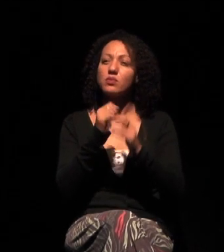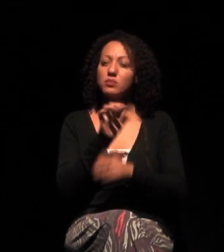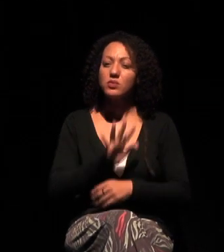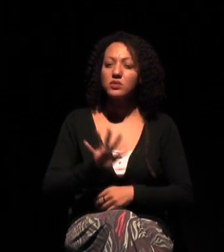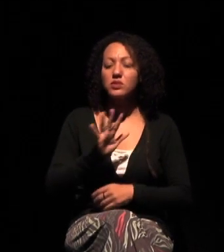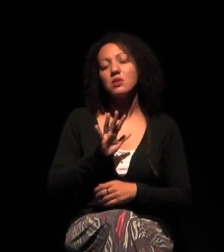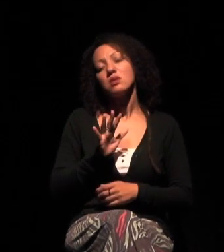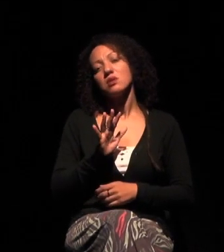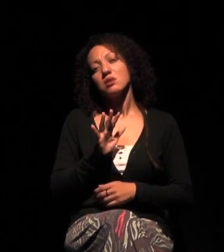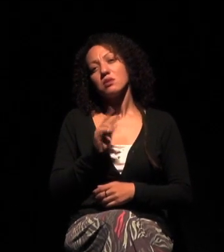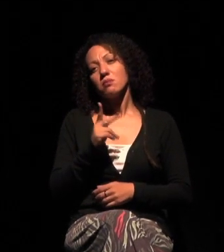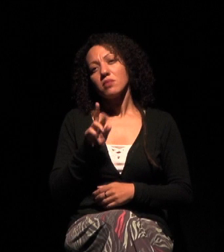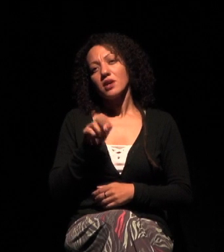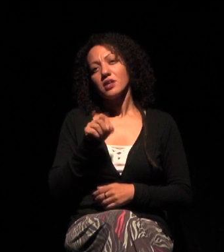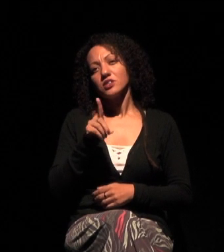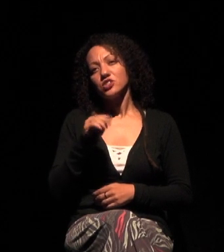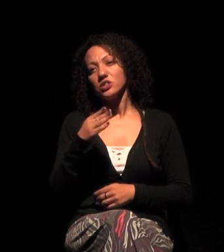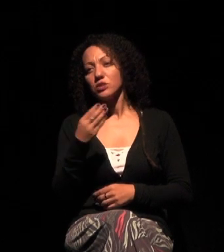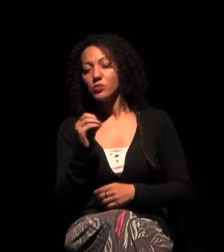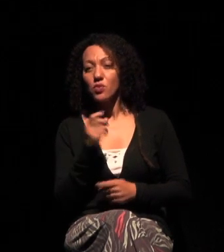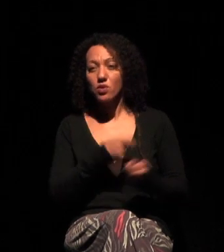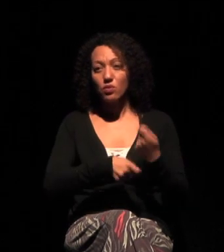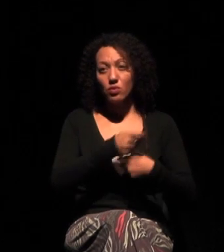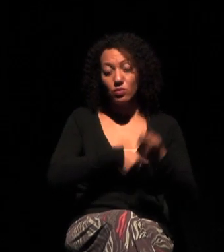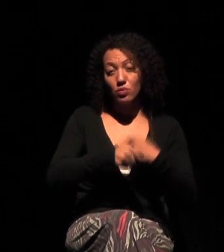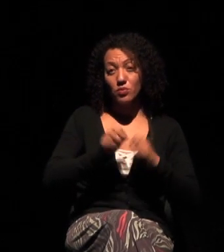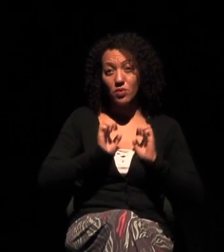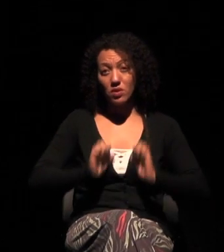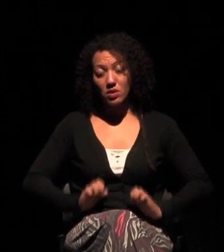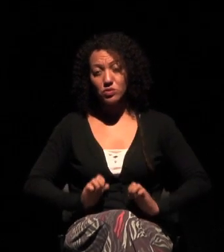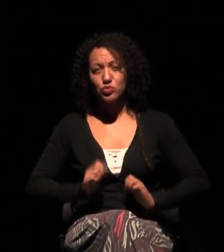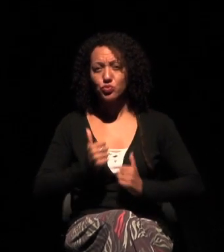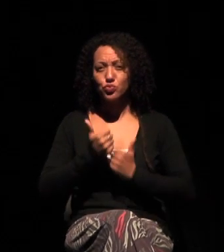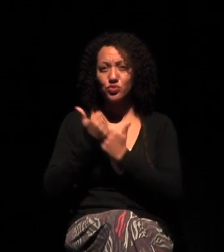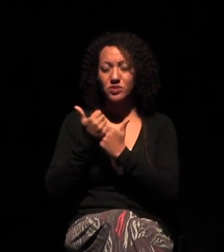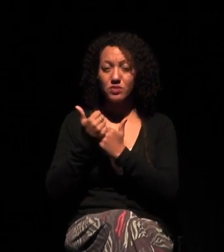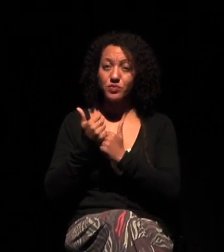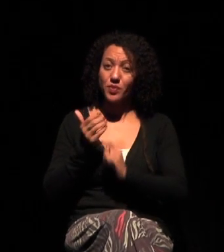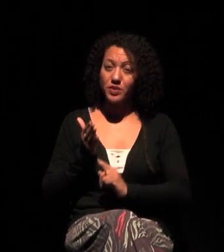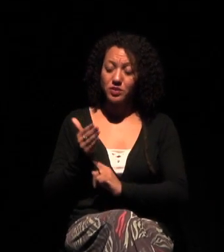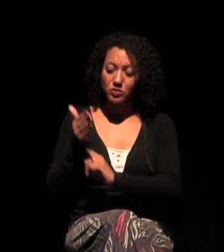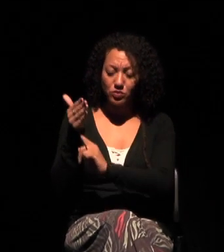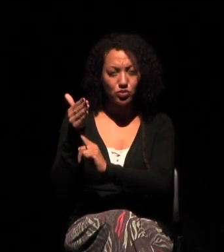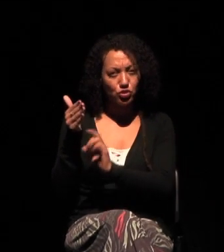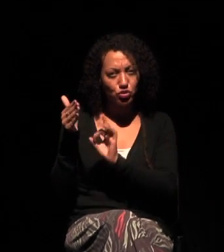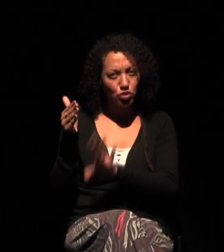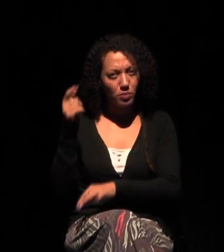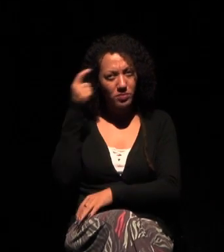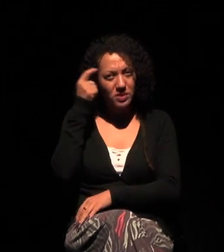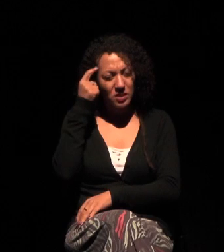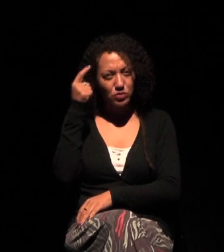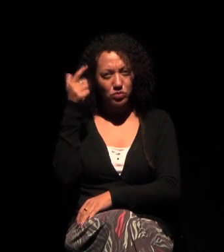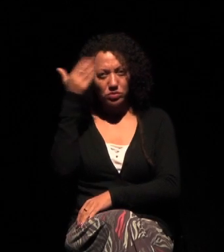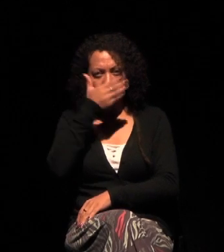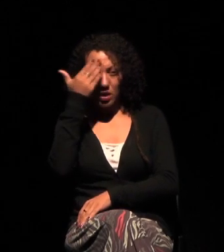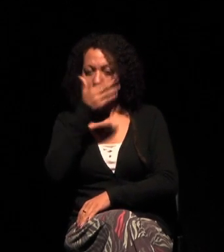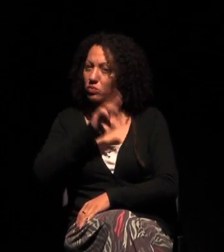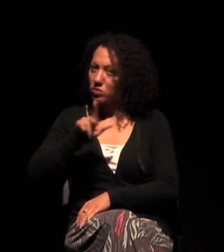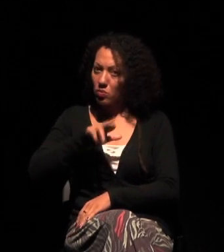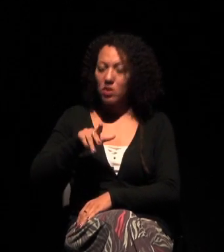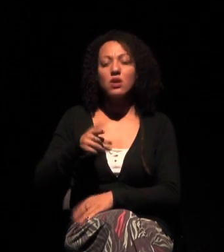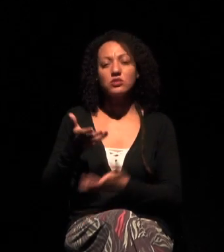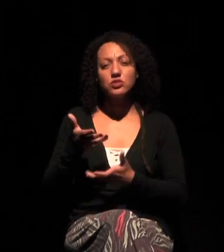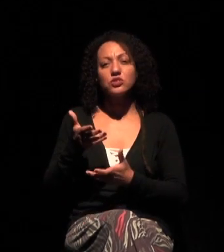mais transparente ético e sustentável onde facto a tecnologia não seja pensada de uma forma séria isso já